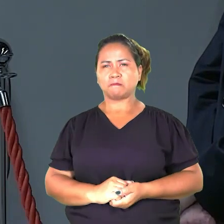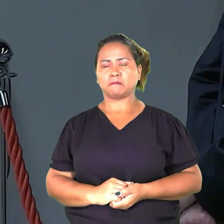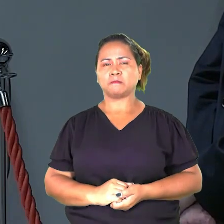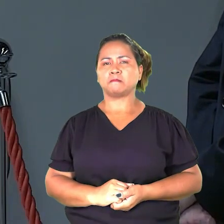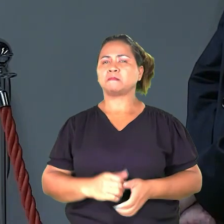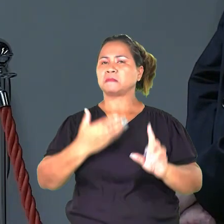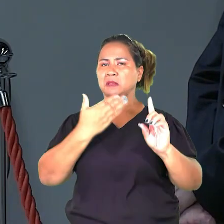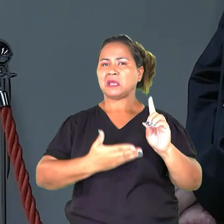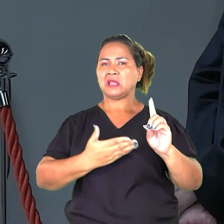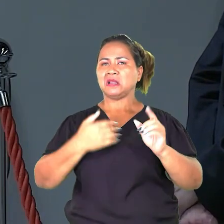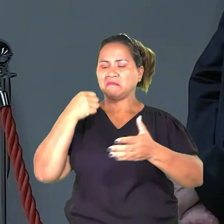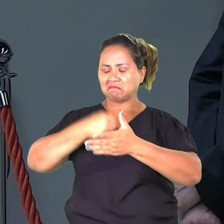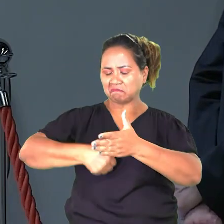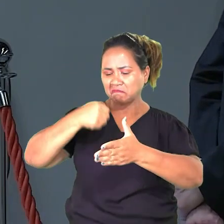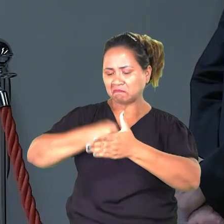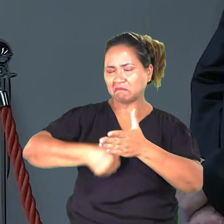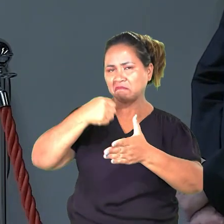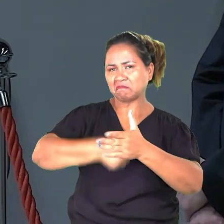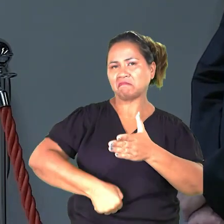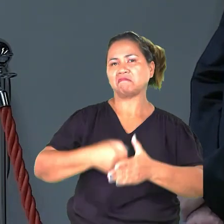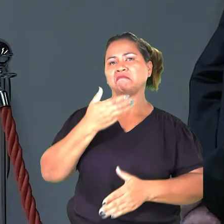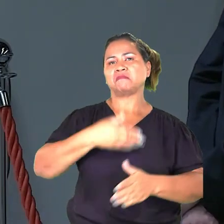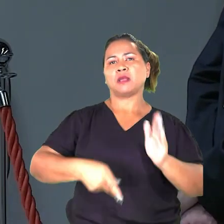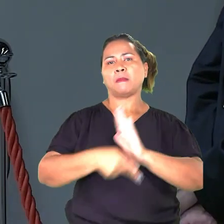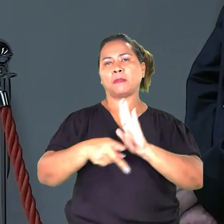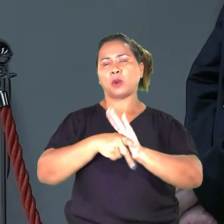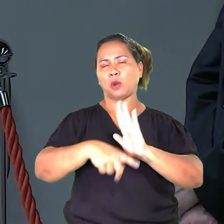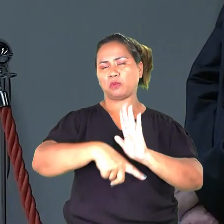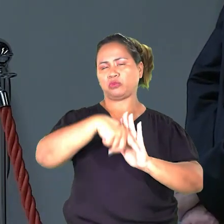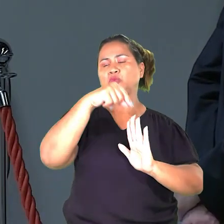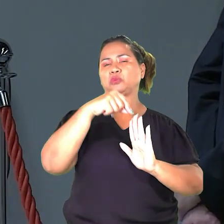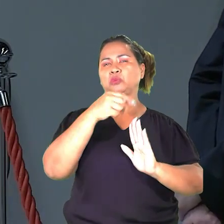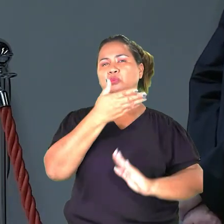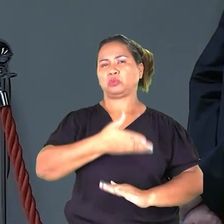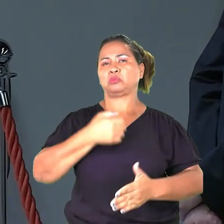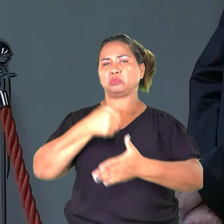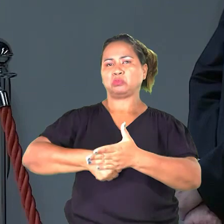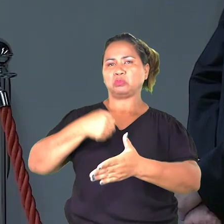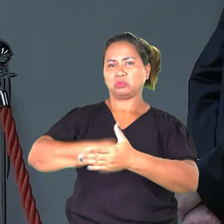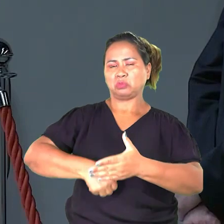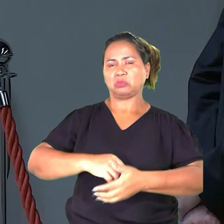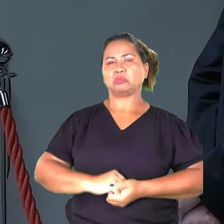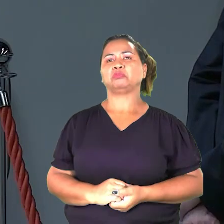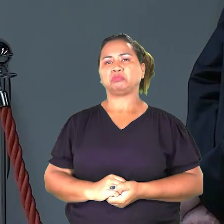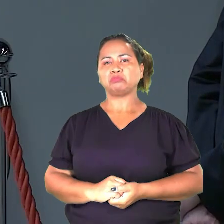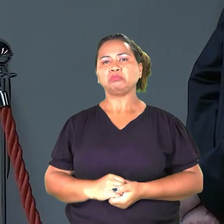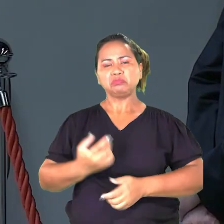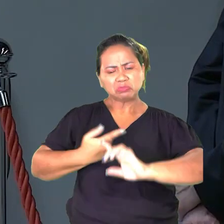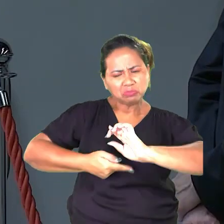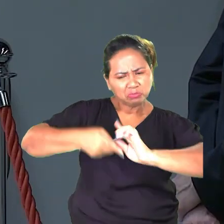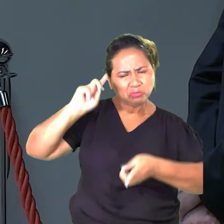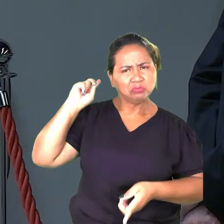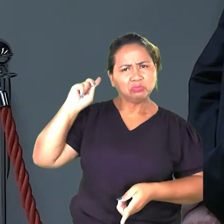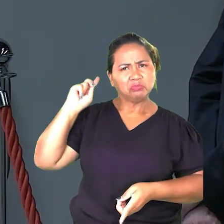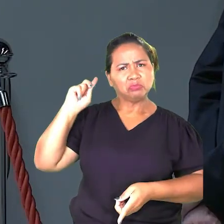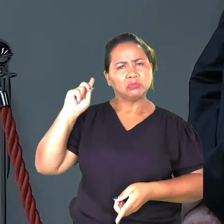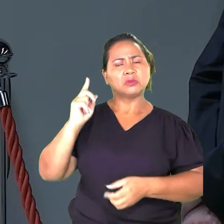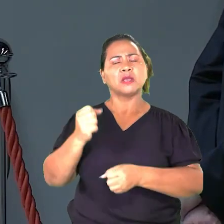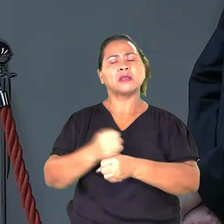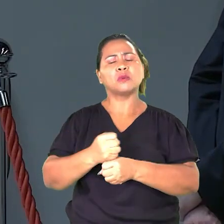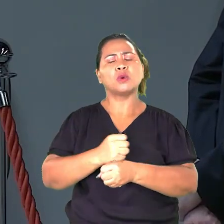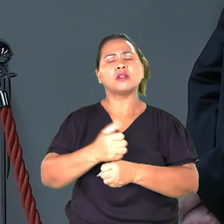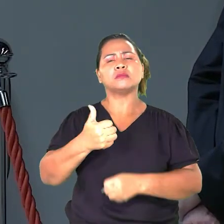32. Não só dos detalhes da Revolução de 32, mas o seu ideal, o ideal constitucional da Revolução